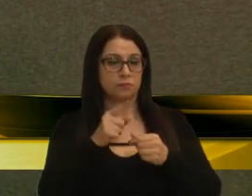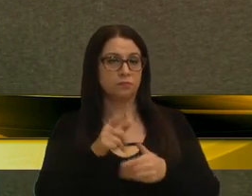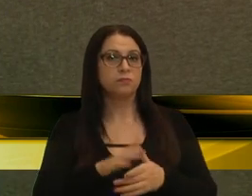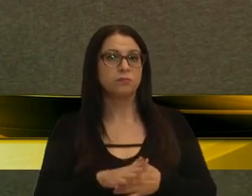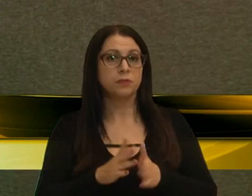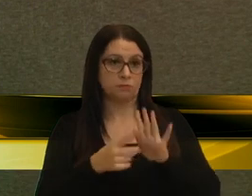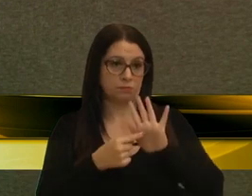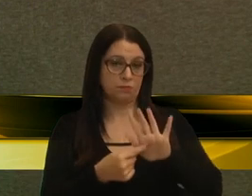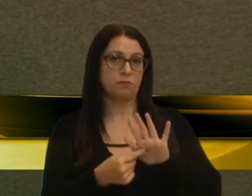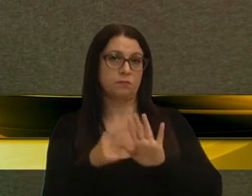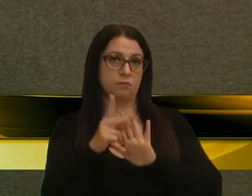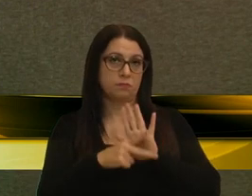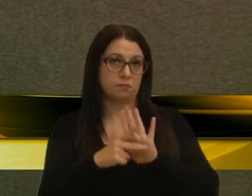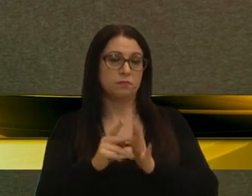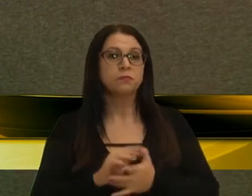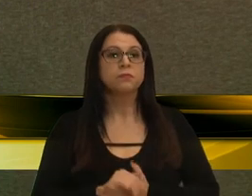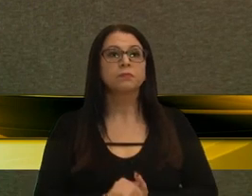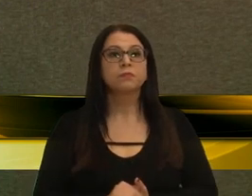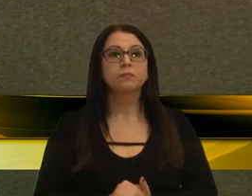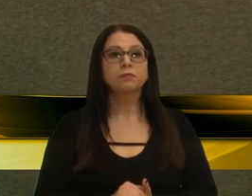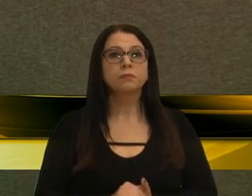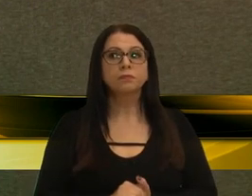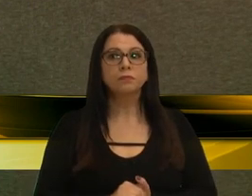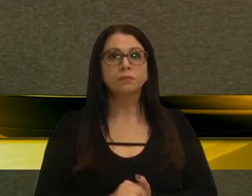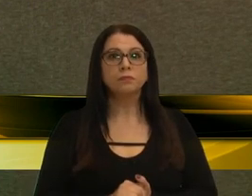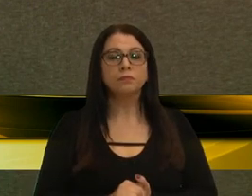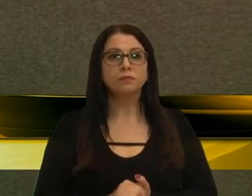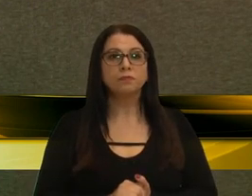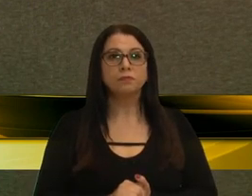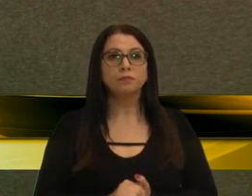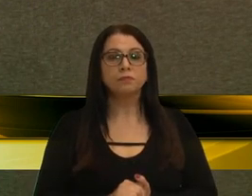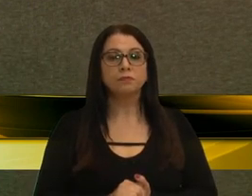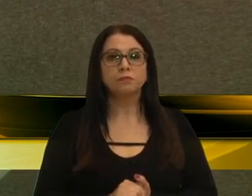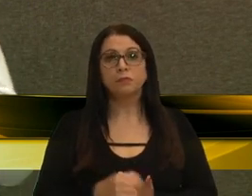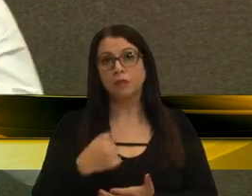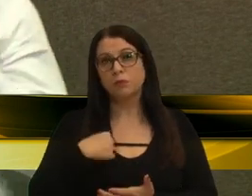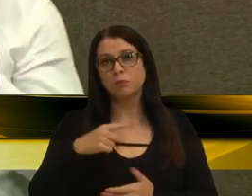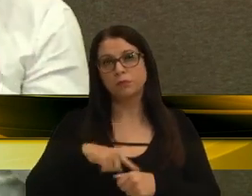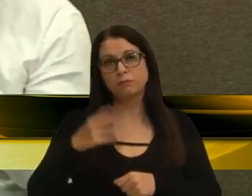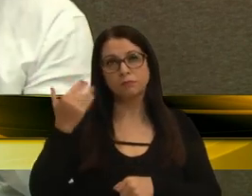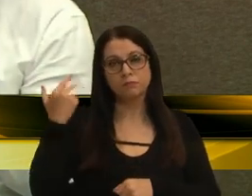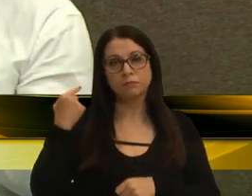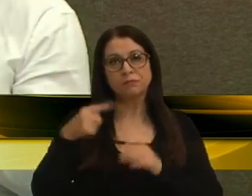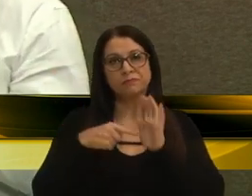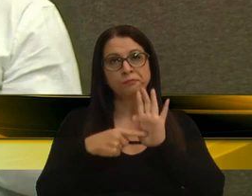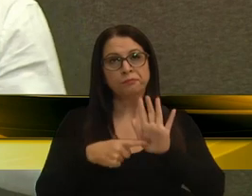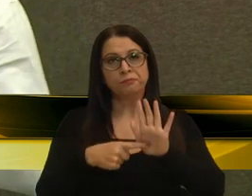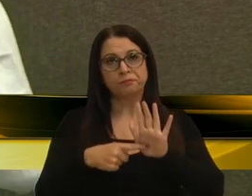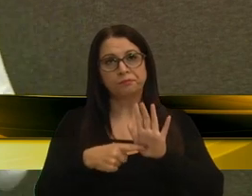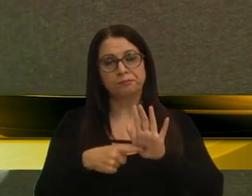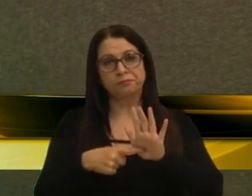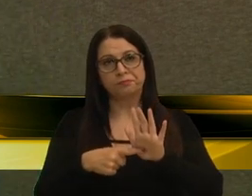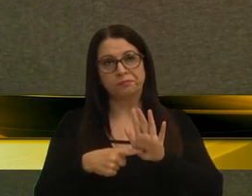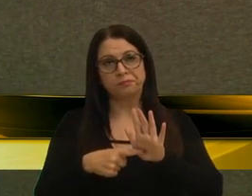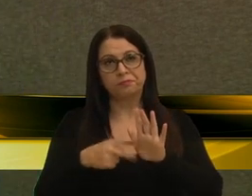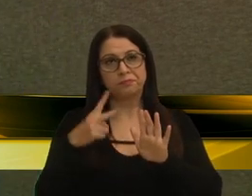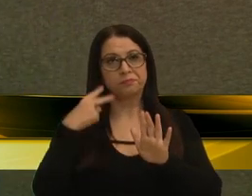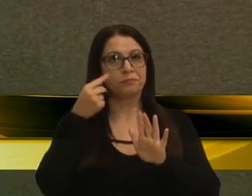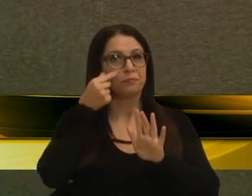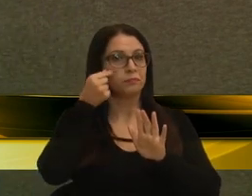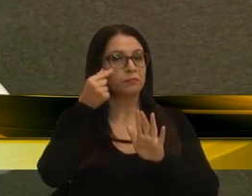apresentar esse projeto eu eu tempos atrás apresentei aquele projeto vereador fabrício